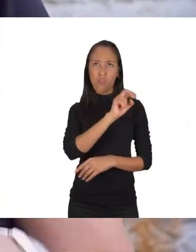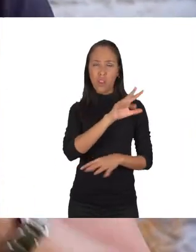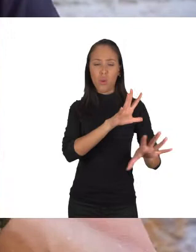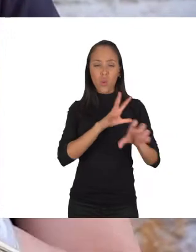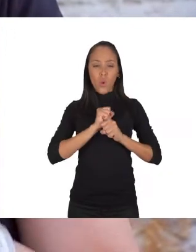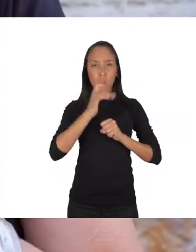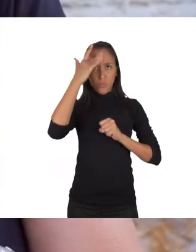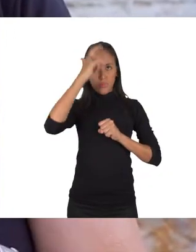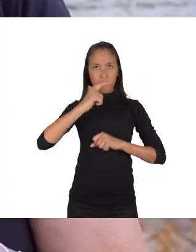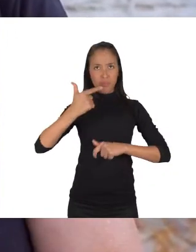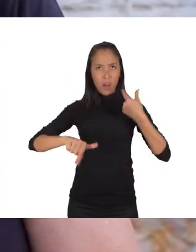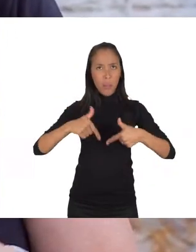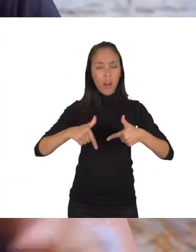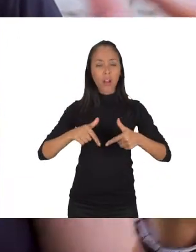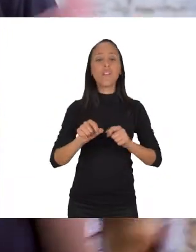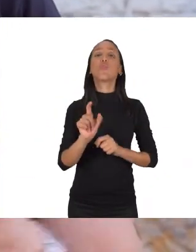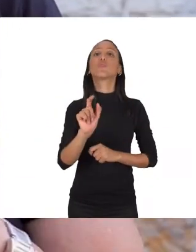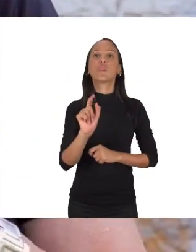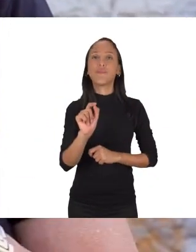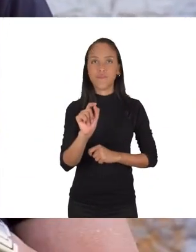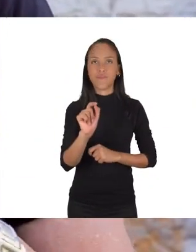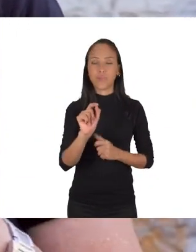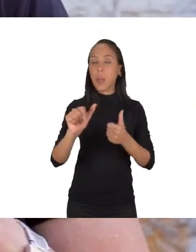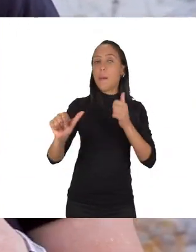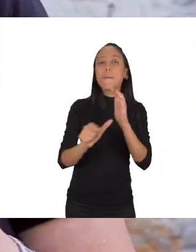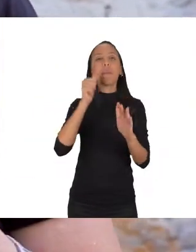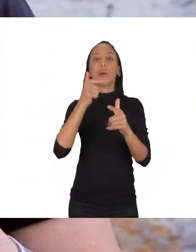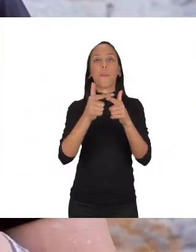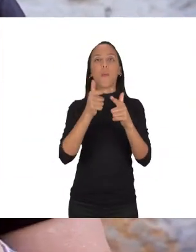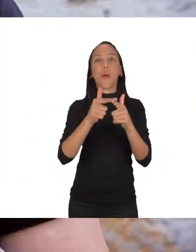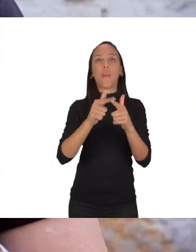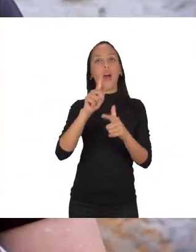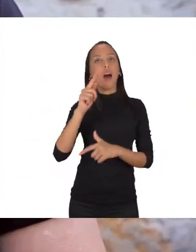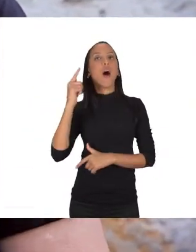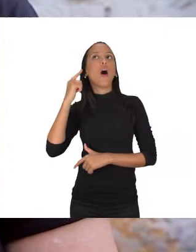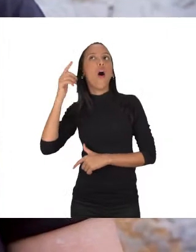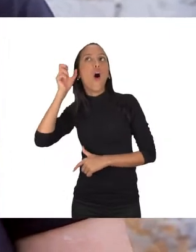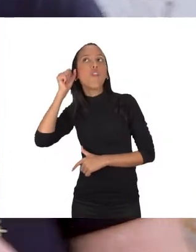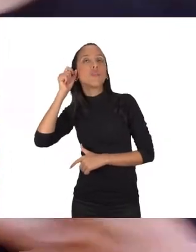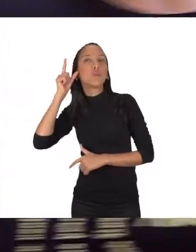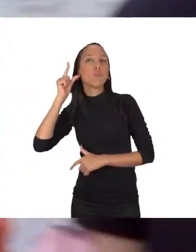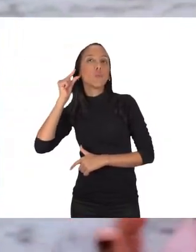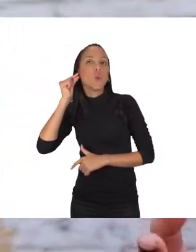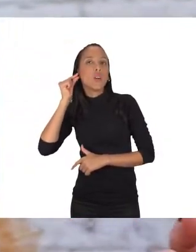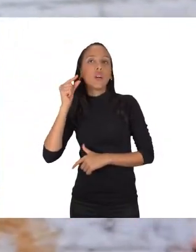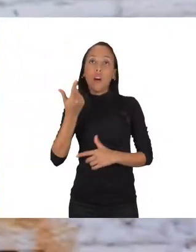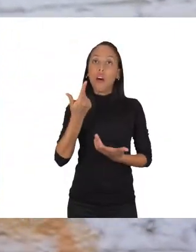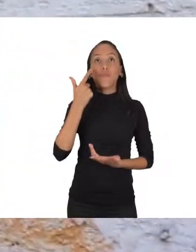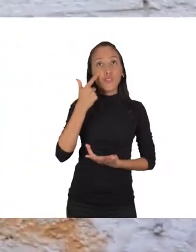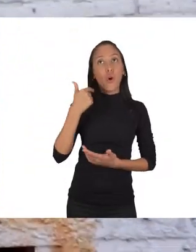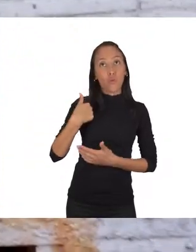agricultor, esse agrotóxico ele vai fazer o quê? Primeiro problema que ele vai dar, perda de audição. E quê? Eu tô surdo, né?